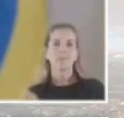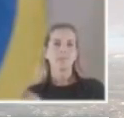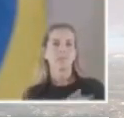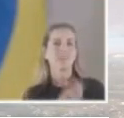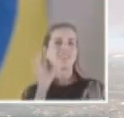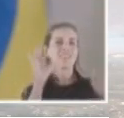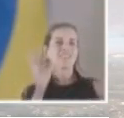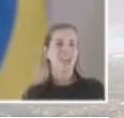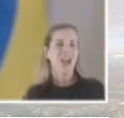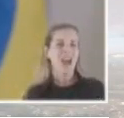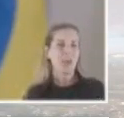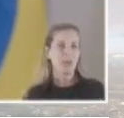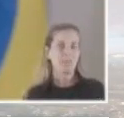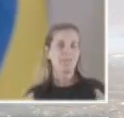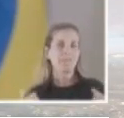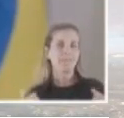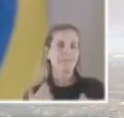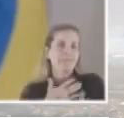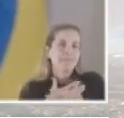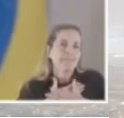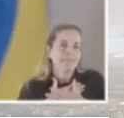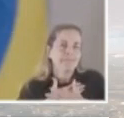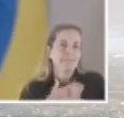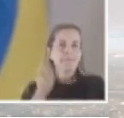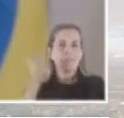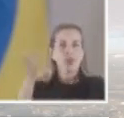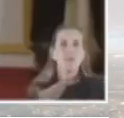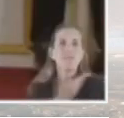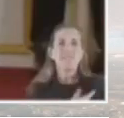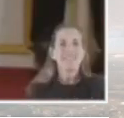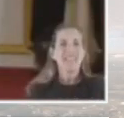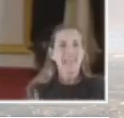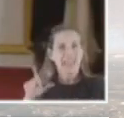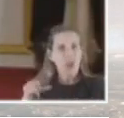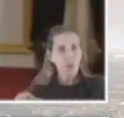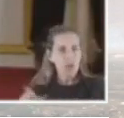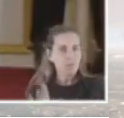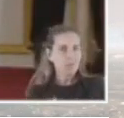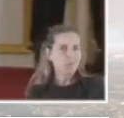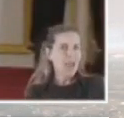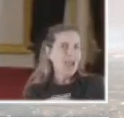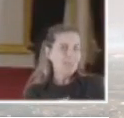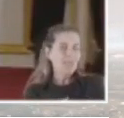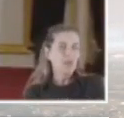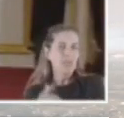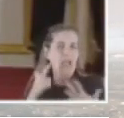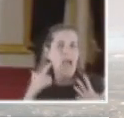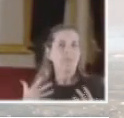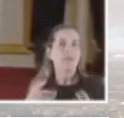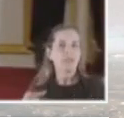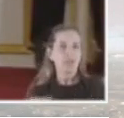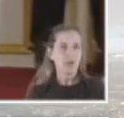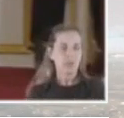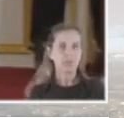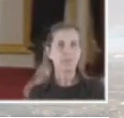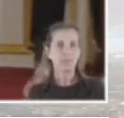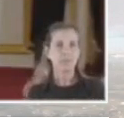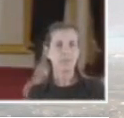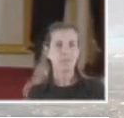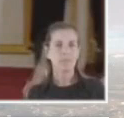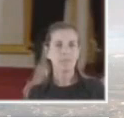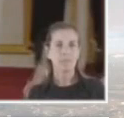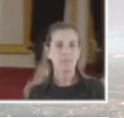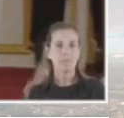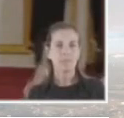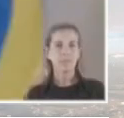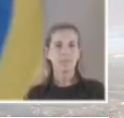comércio exterior brasileiro. Essa queda pela metade, governador, tem o um aspecto ideológico, claro, ao que o senhor se referiu também. Ele foi manifestado pelo ex-presidente